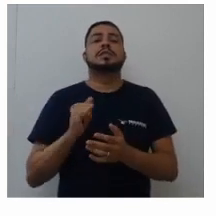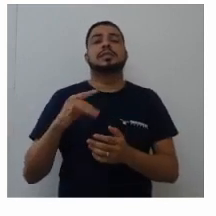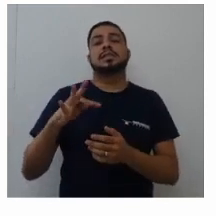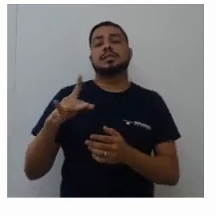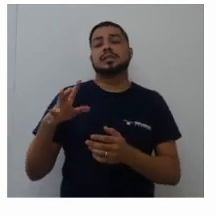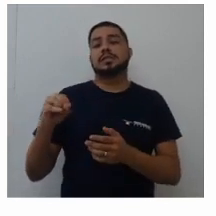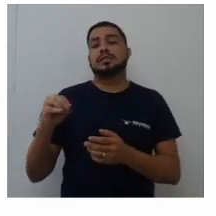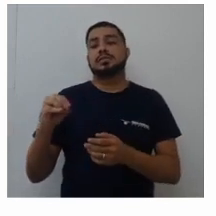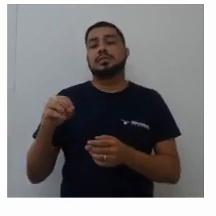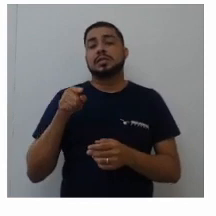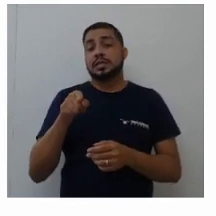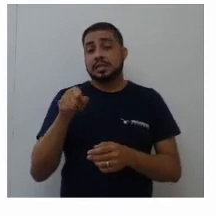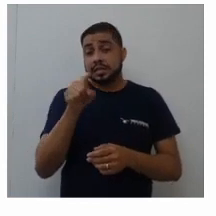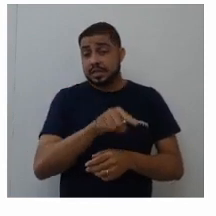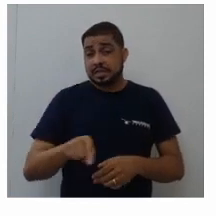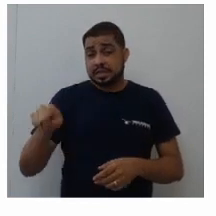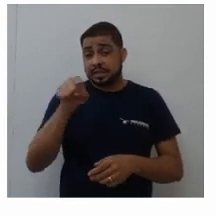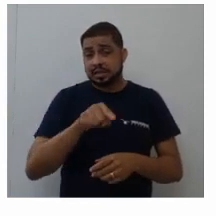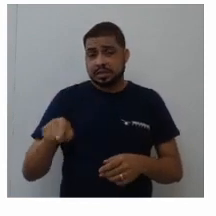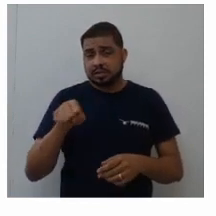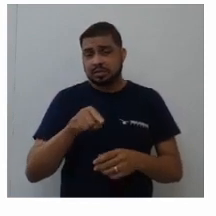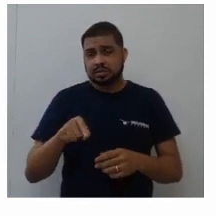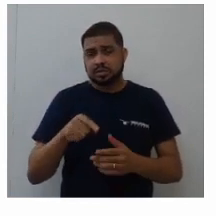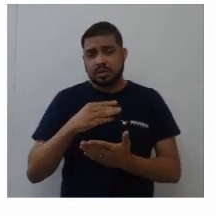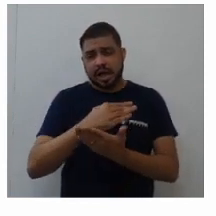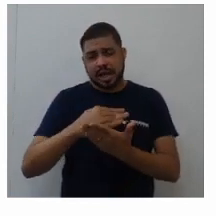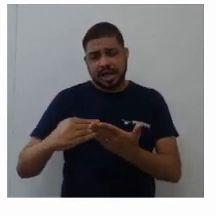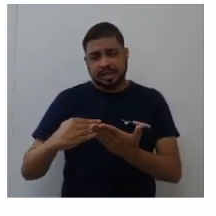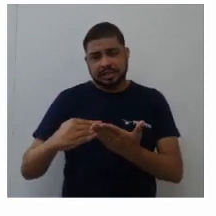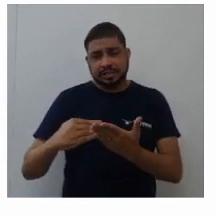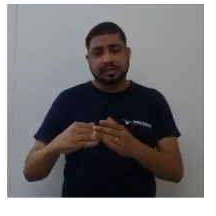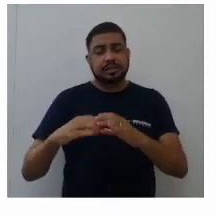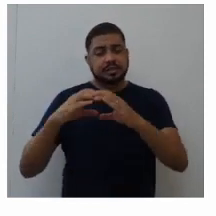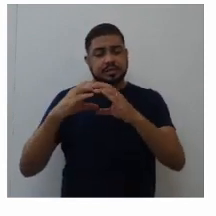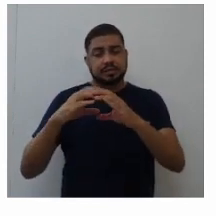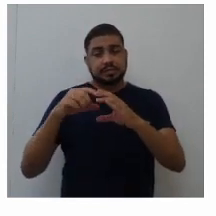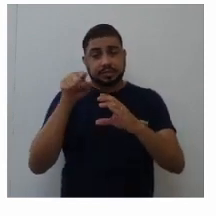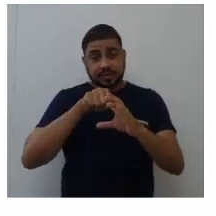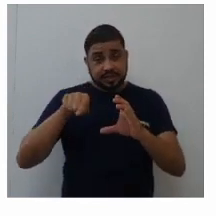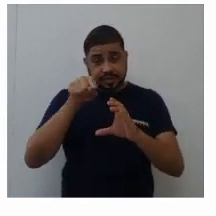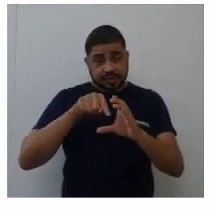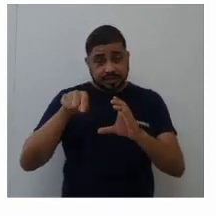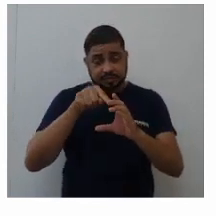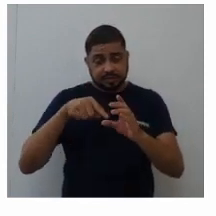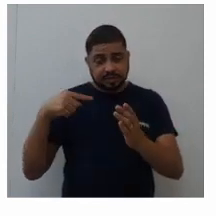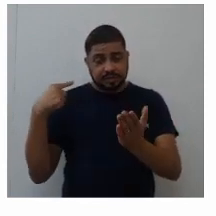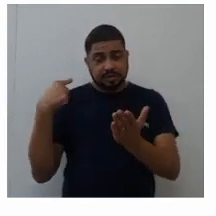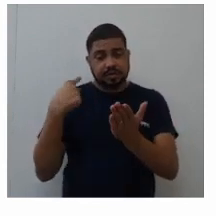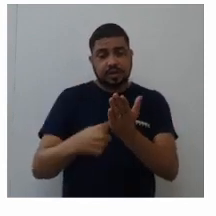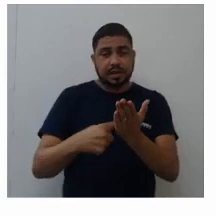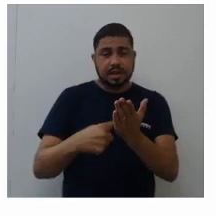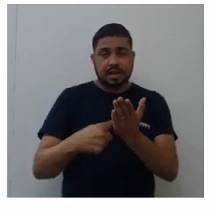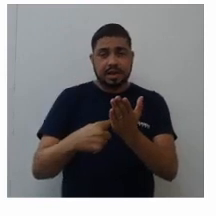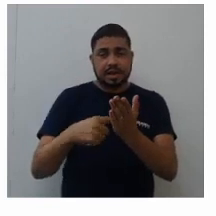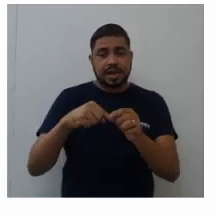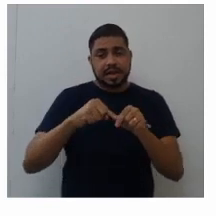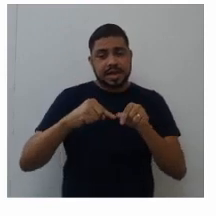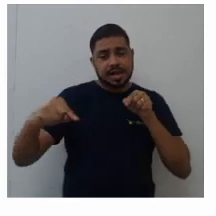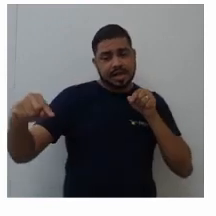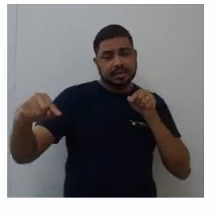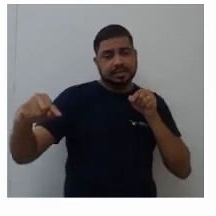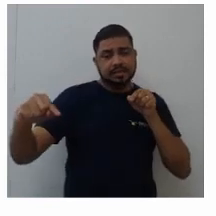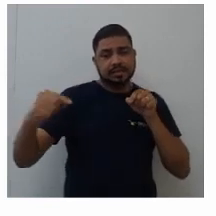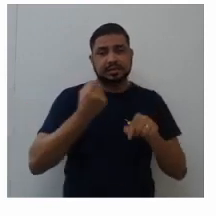desse círculo com a reta, ou seja, onde o círculo toca na reta numérica, é o